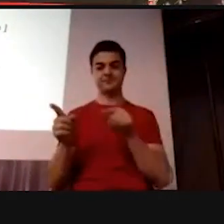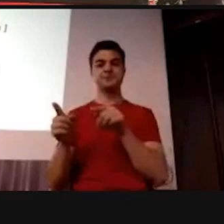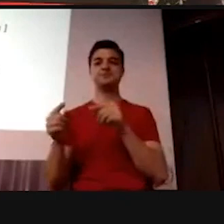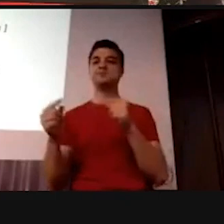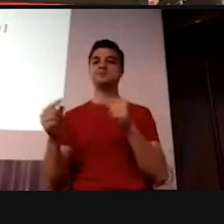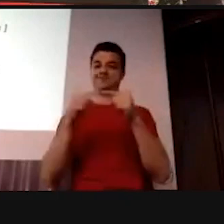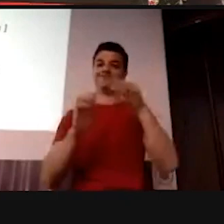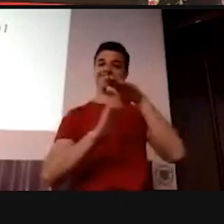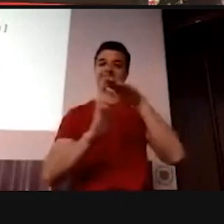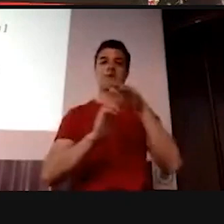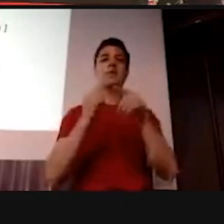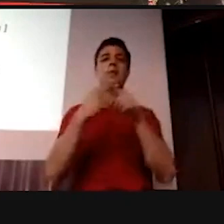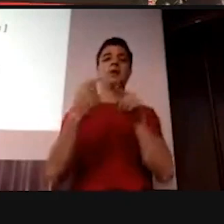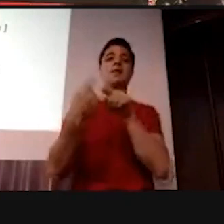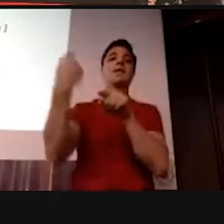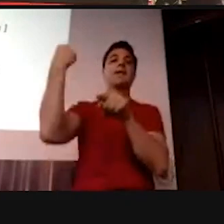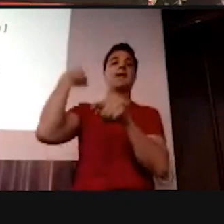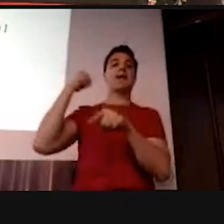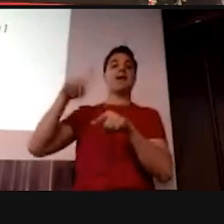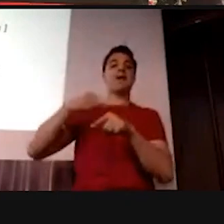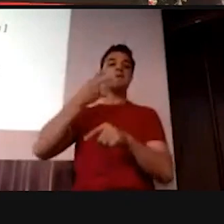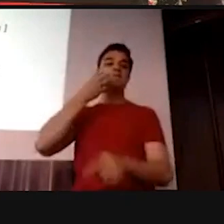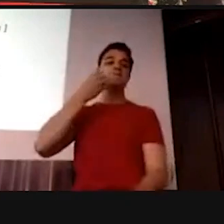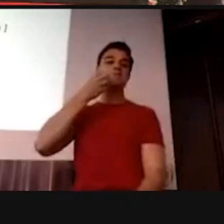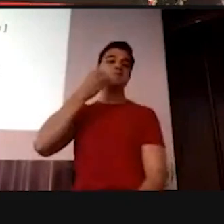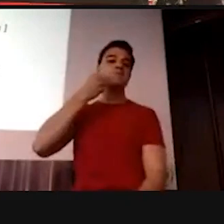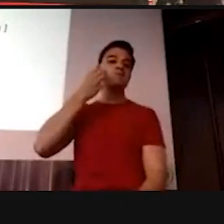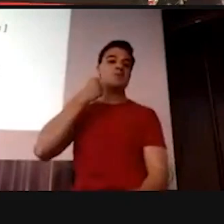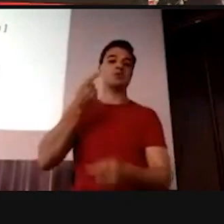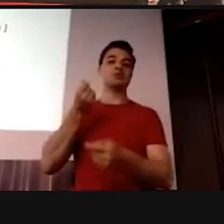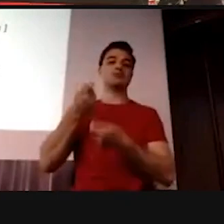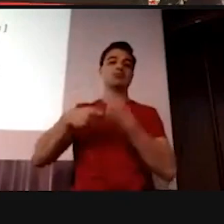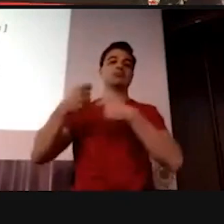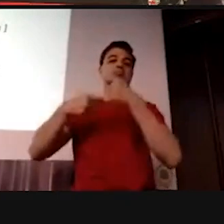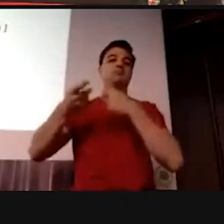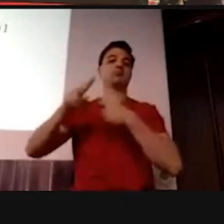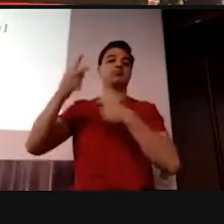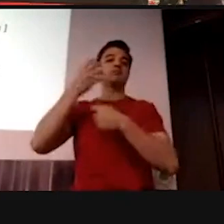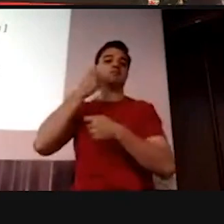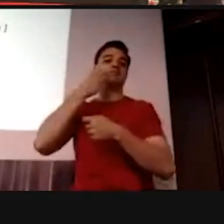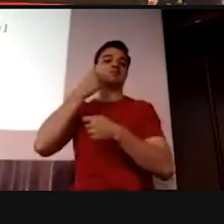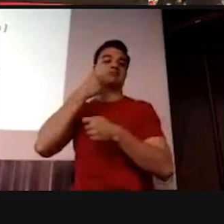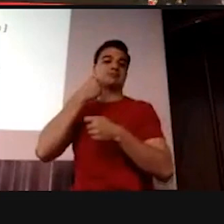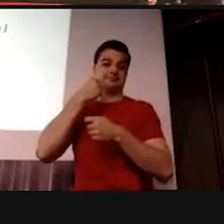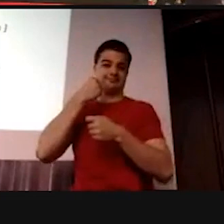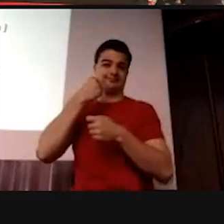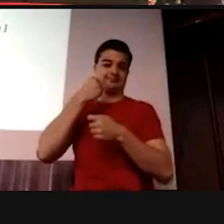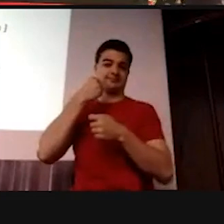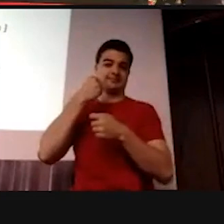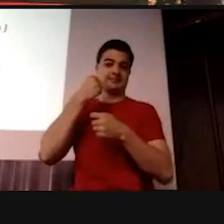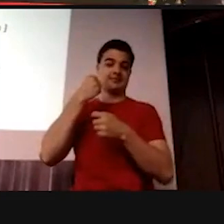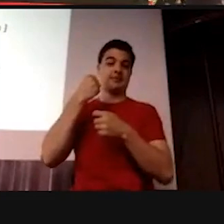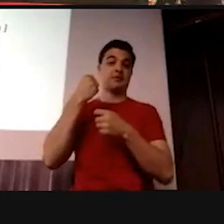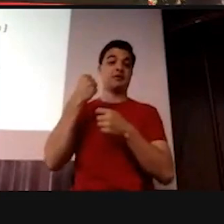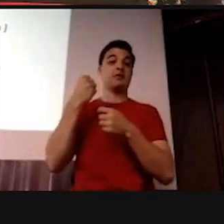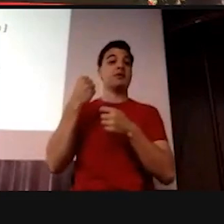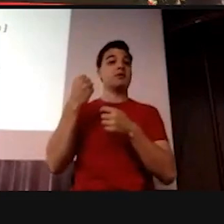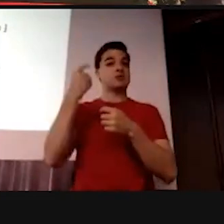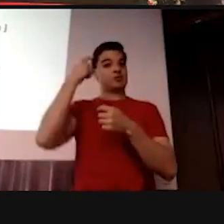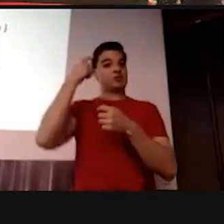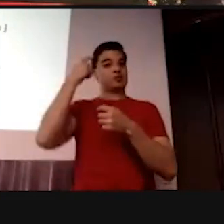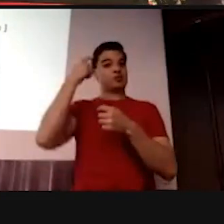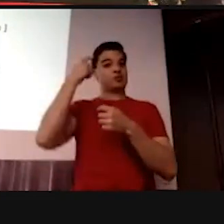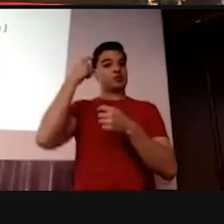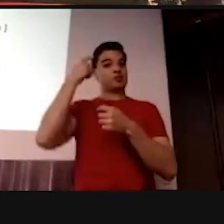lucrar, para um mundo onde a gente fala de propósito, a gente fala de ESG, a gente fala de o que a minha empresa entrega